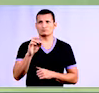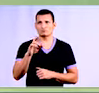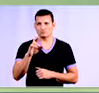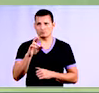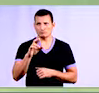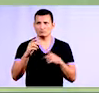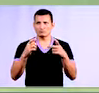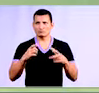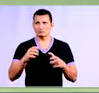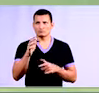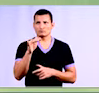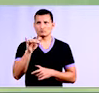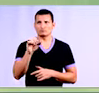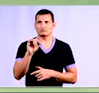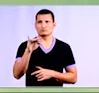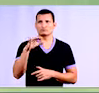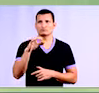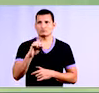falou.